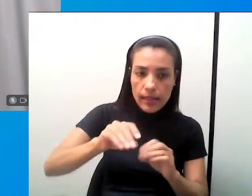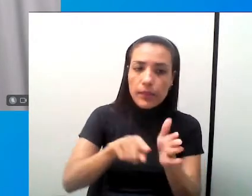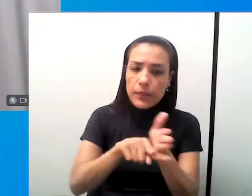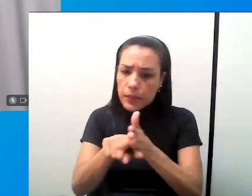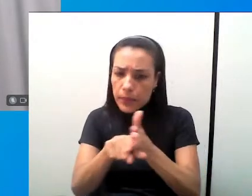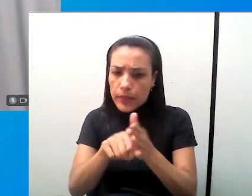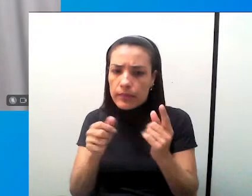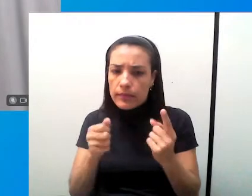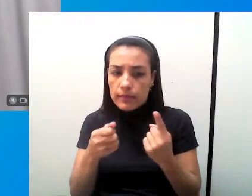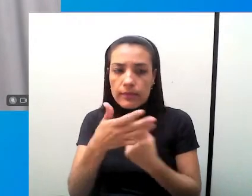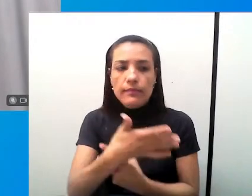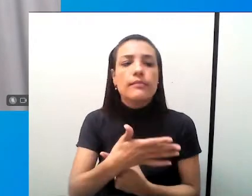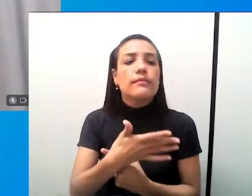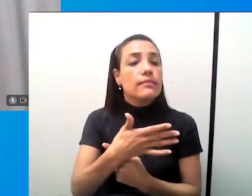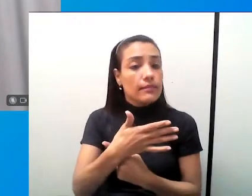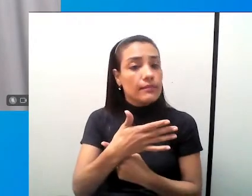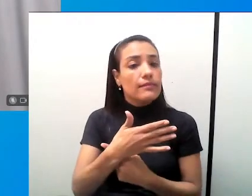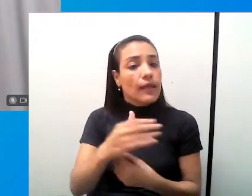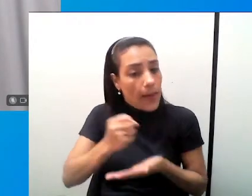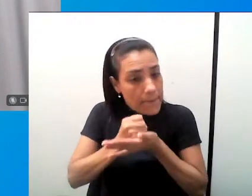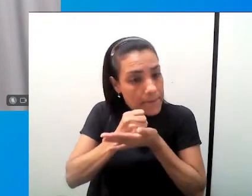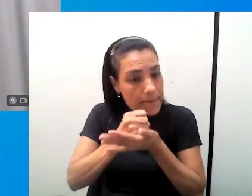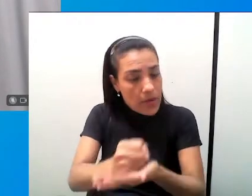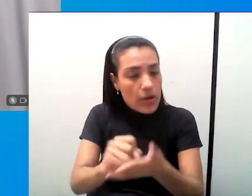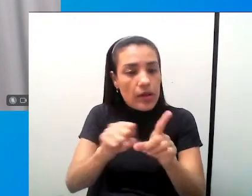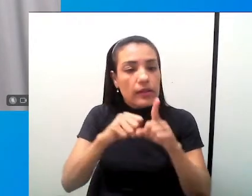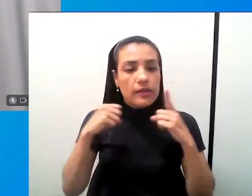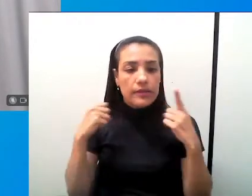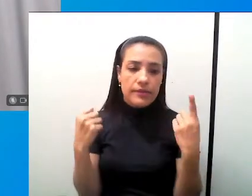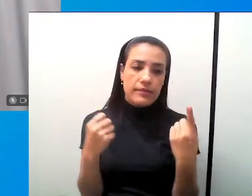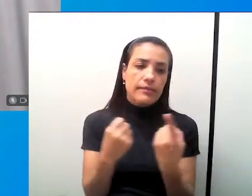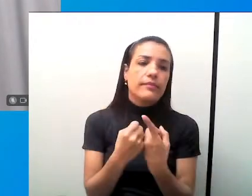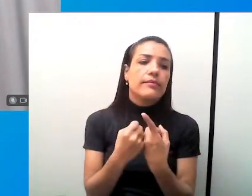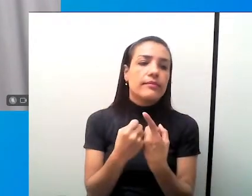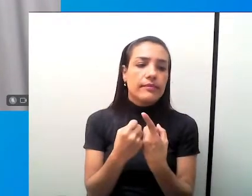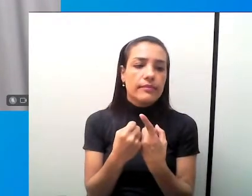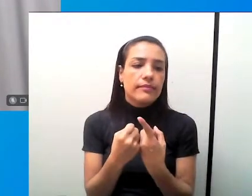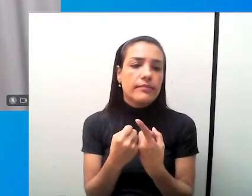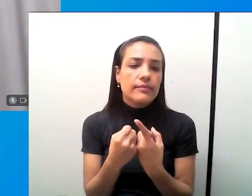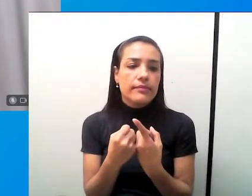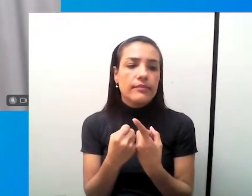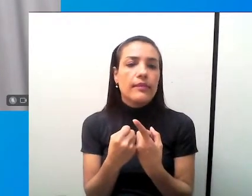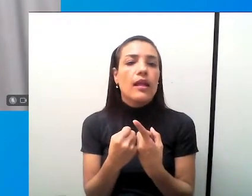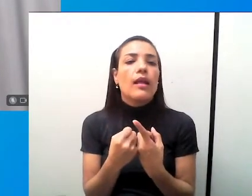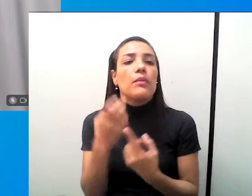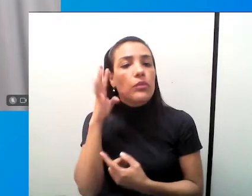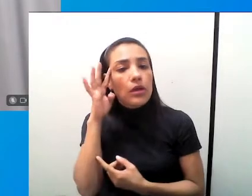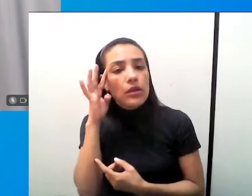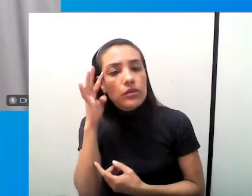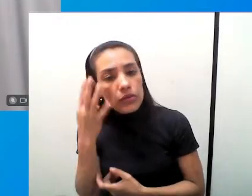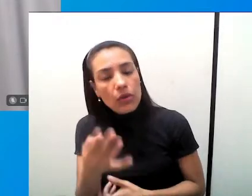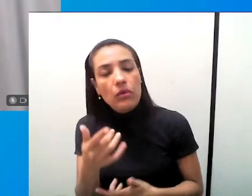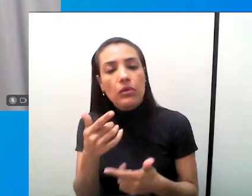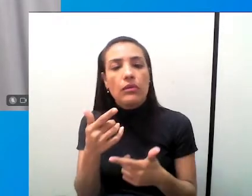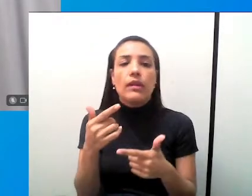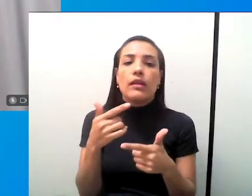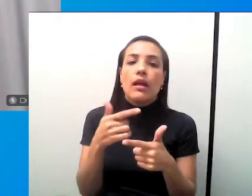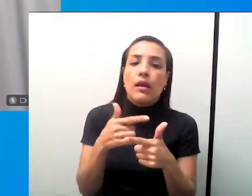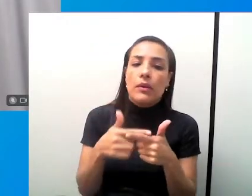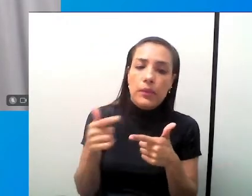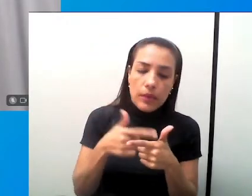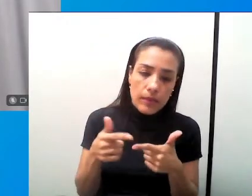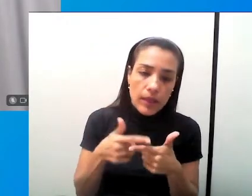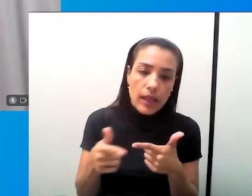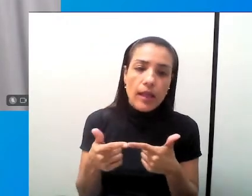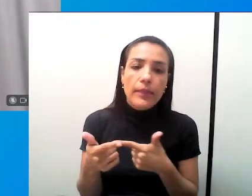extensão, para a sociedade, né, os benefícios por meio da solução de problemas, né, buscando alinhar essas